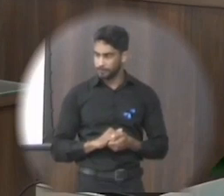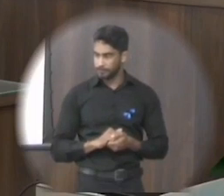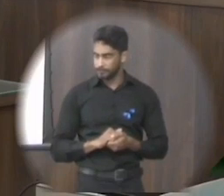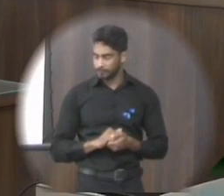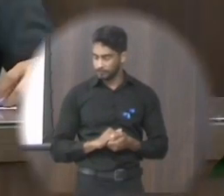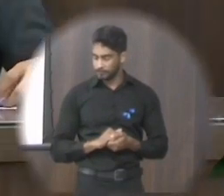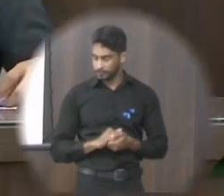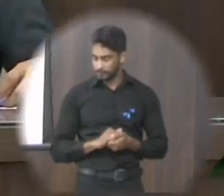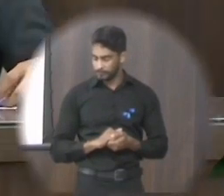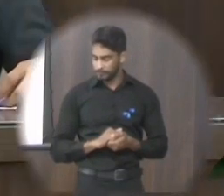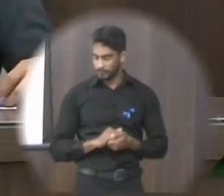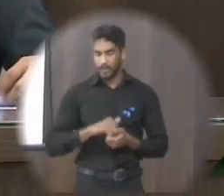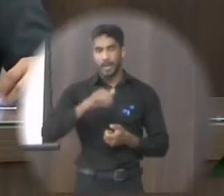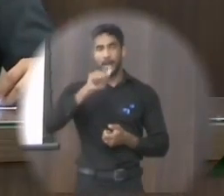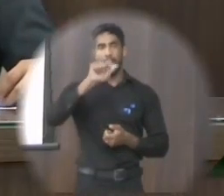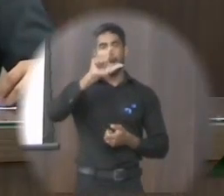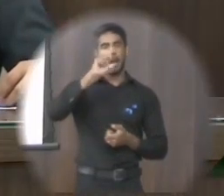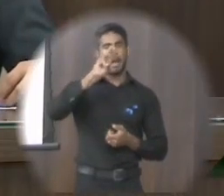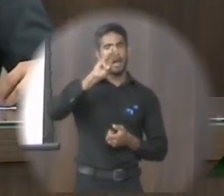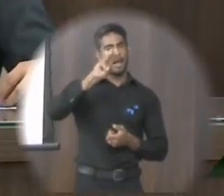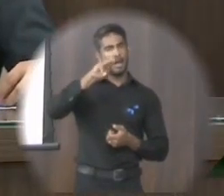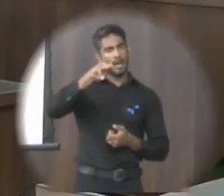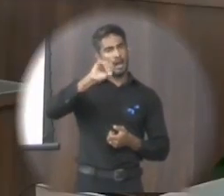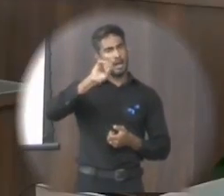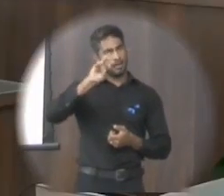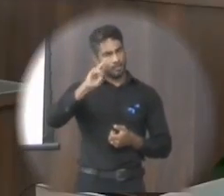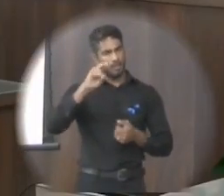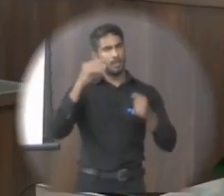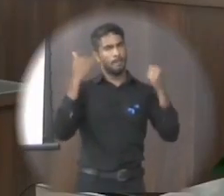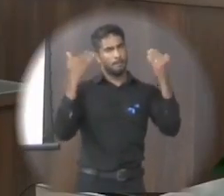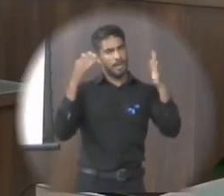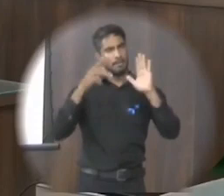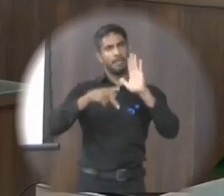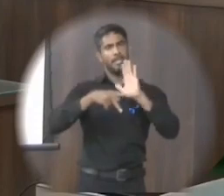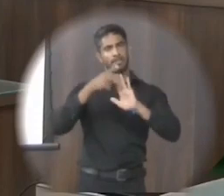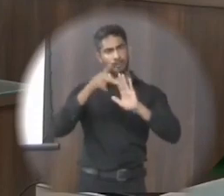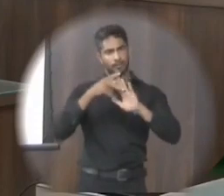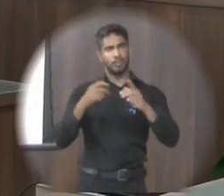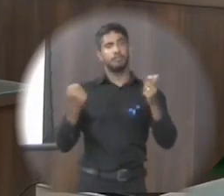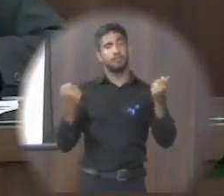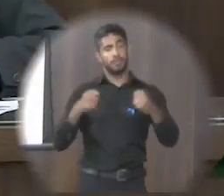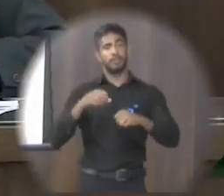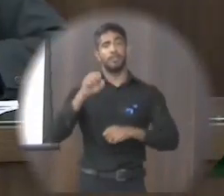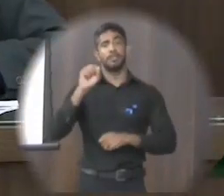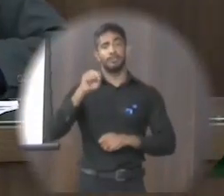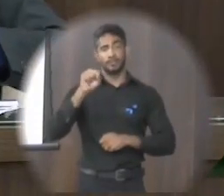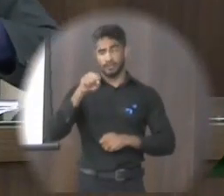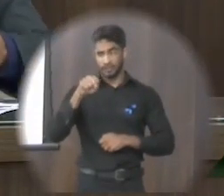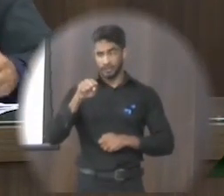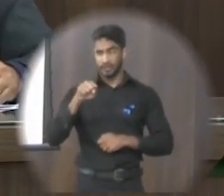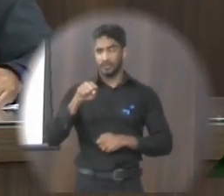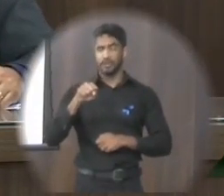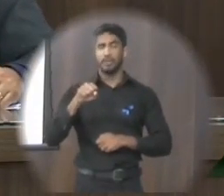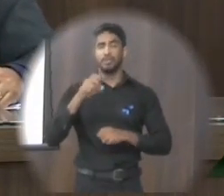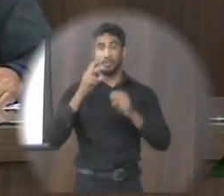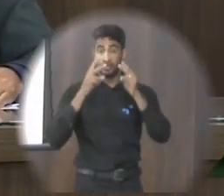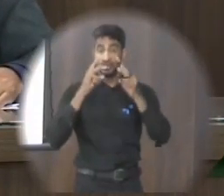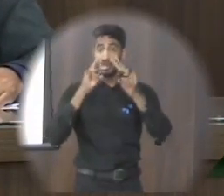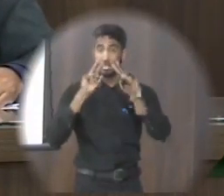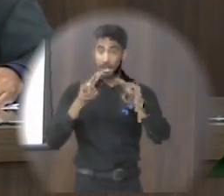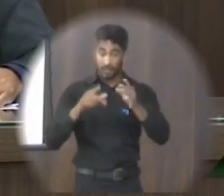Senhor Almir, está de parabéns pelo projeto. É pertinente, sim. A gente tem que estar olhando